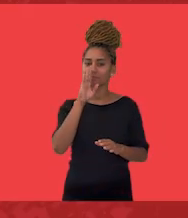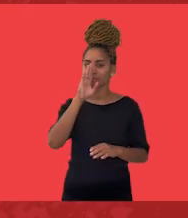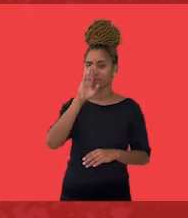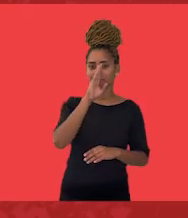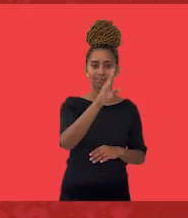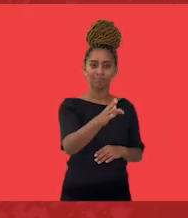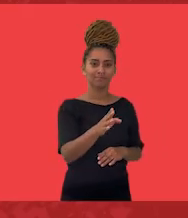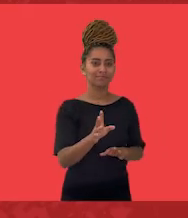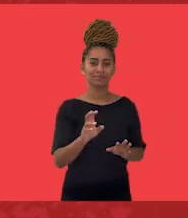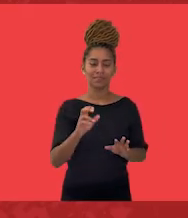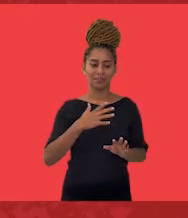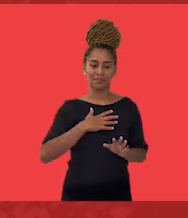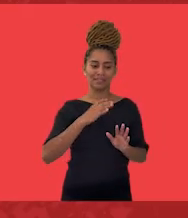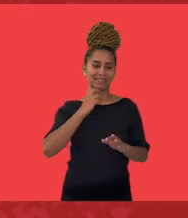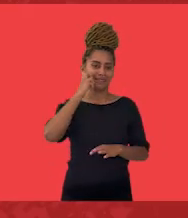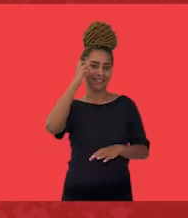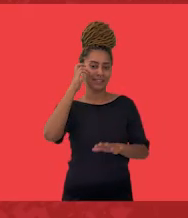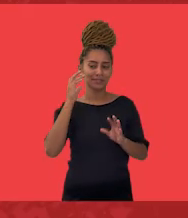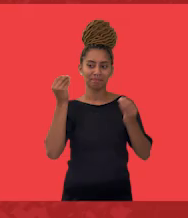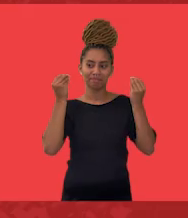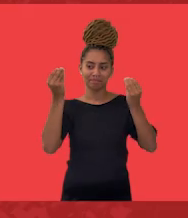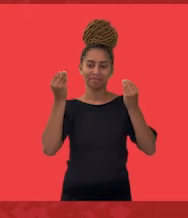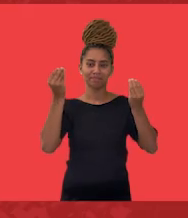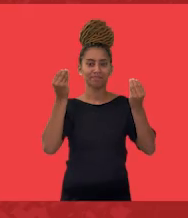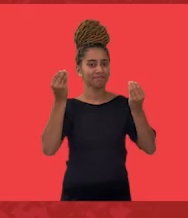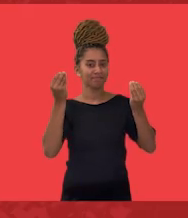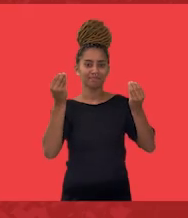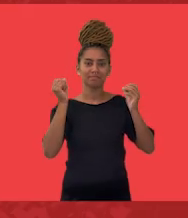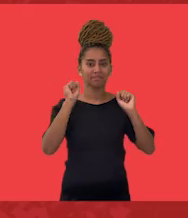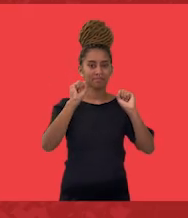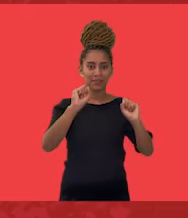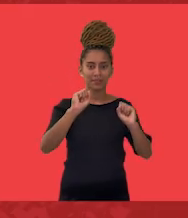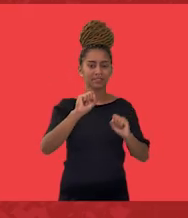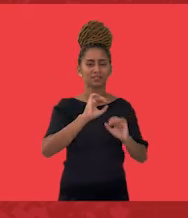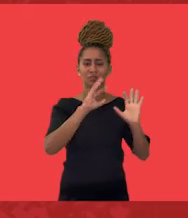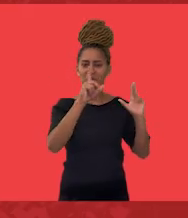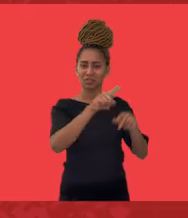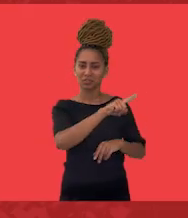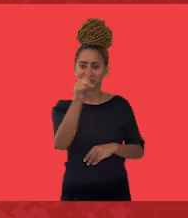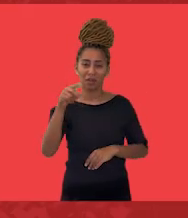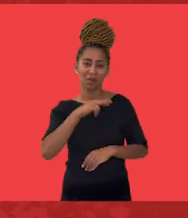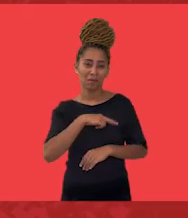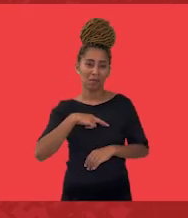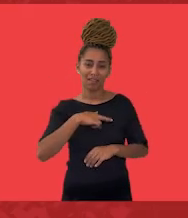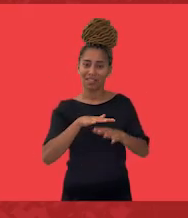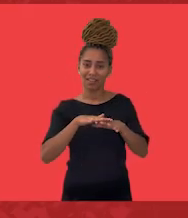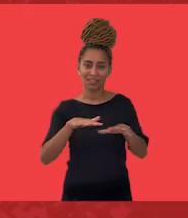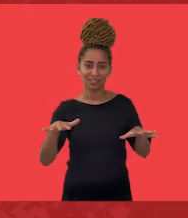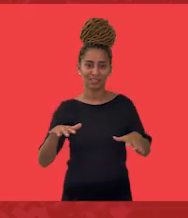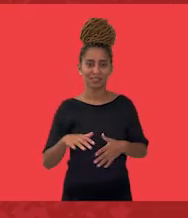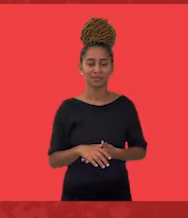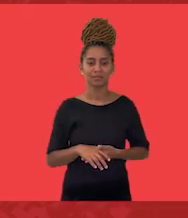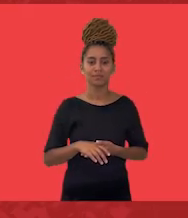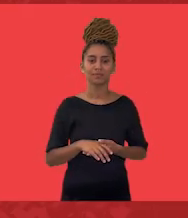insano e bem gostoso, ai, ai. A previsível misericórdia dos